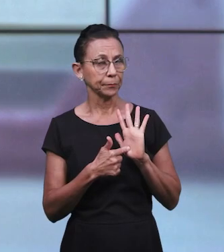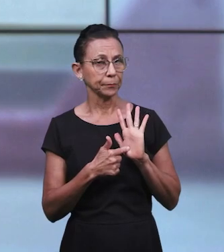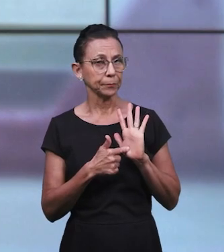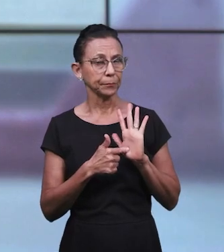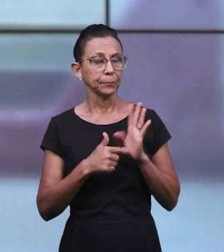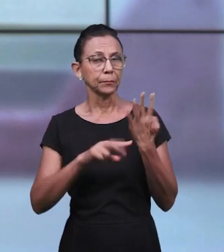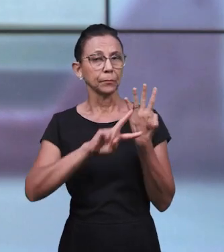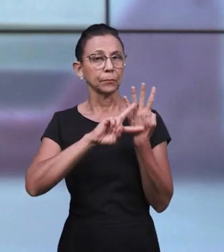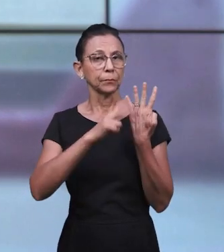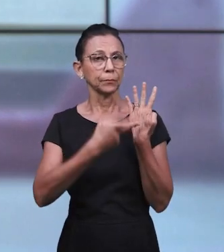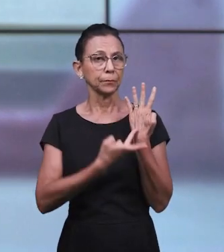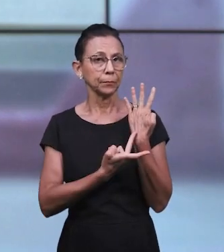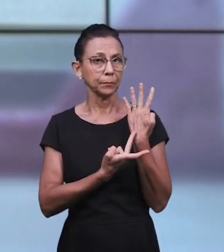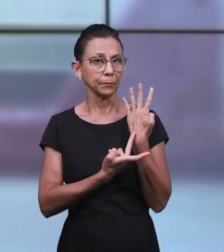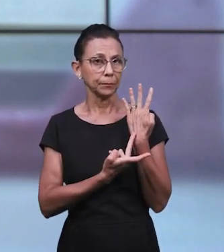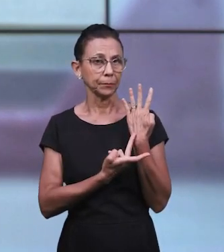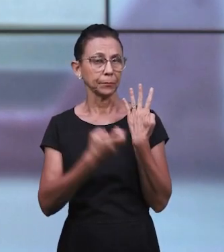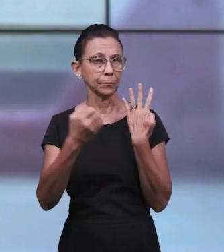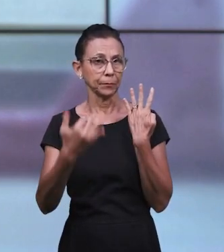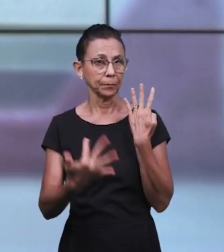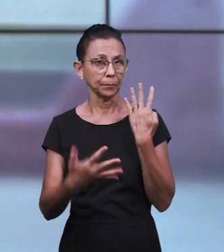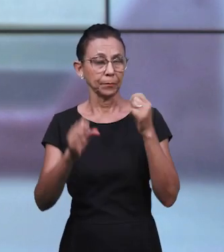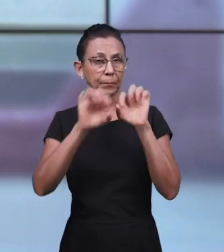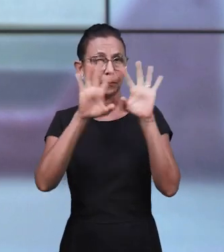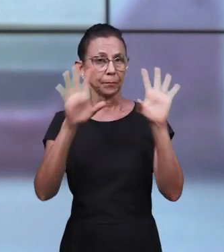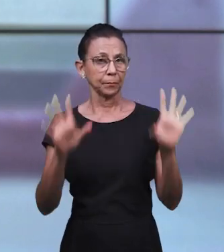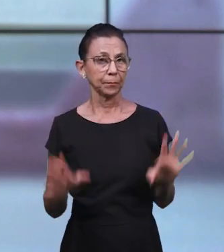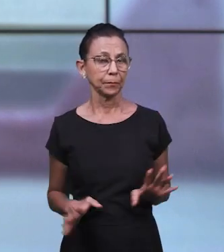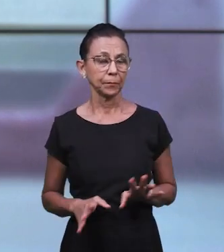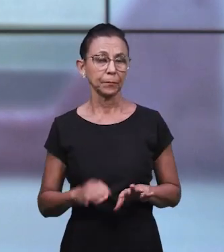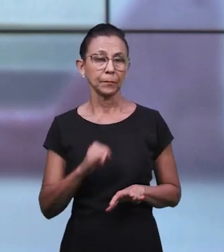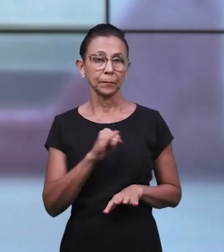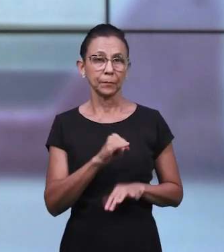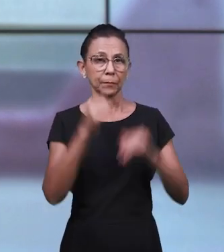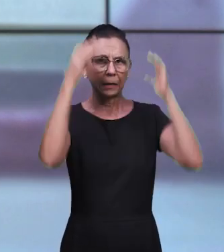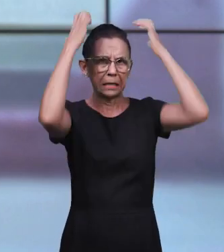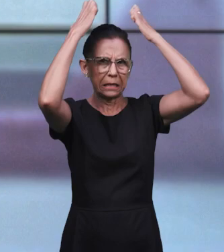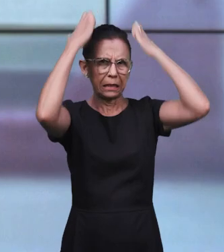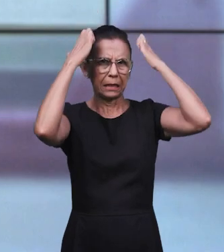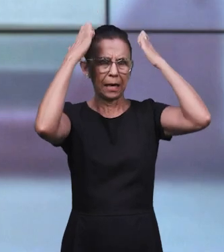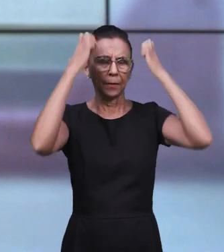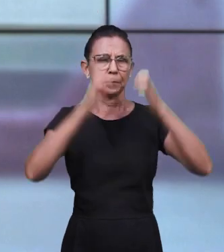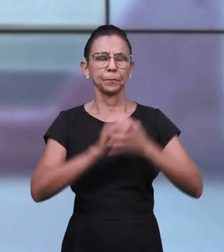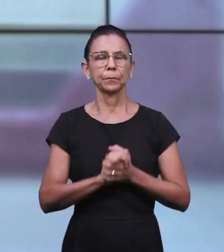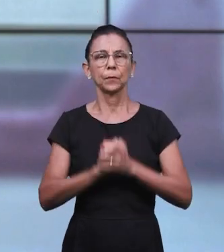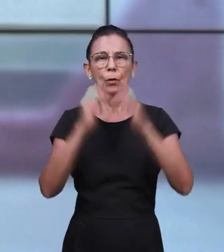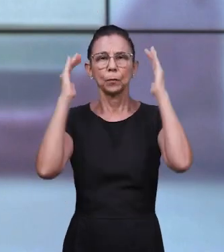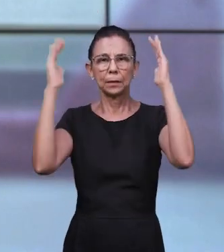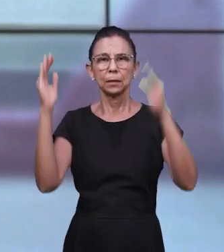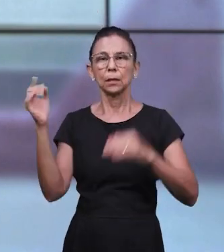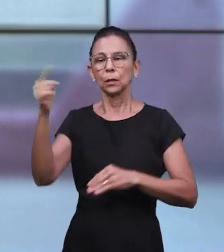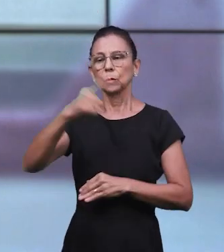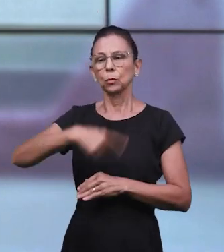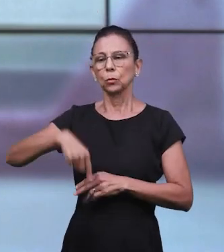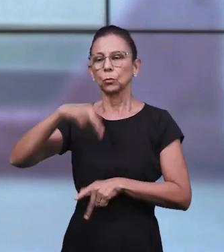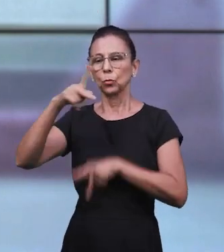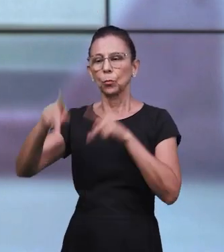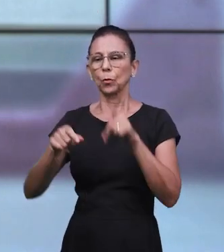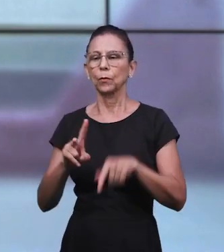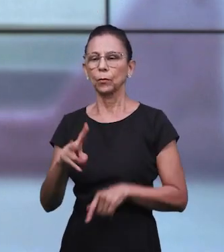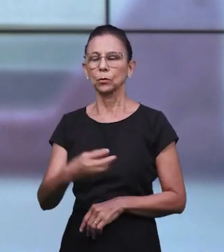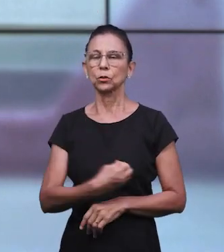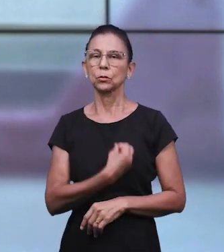claro ali para Ester quais são as consequências. Se ela obedecesse a sua voz, todos os judeus poderiam viver, e